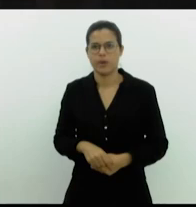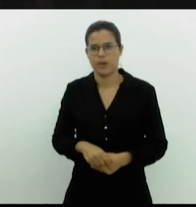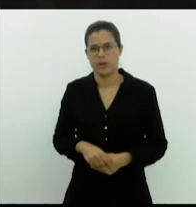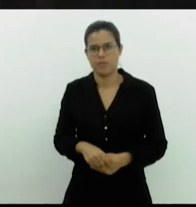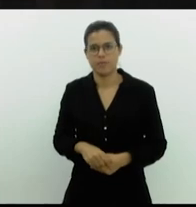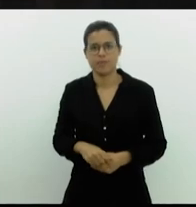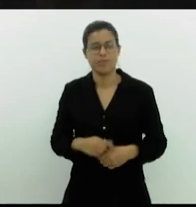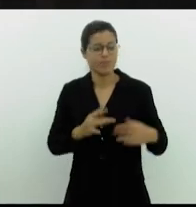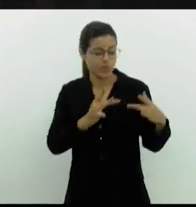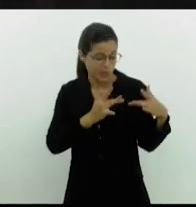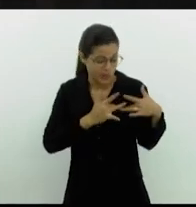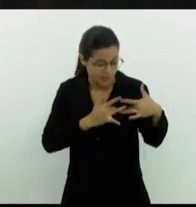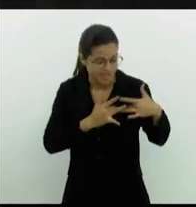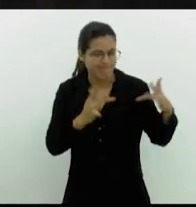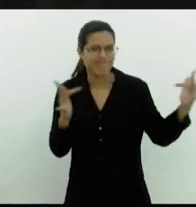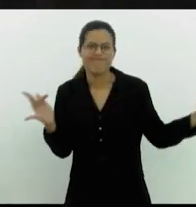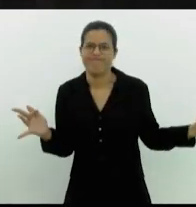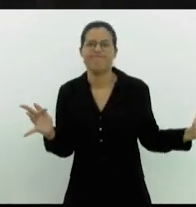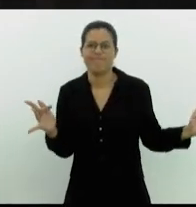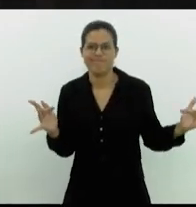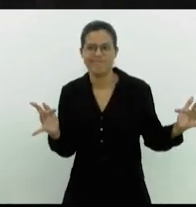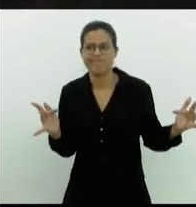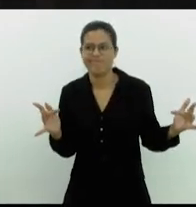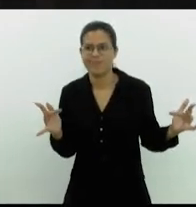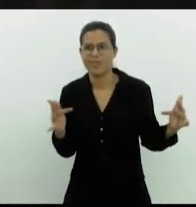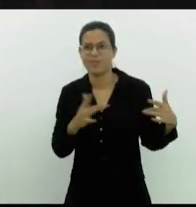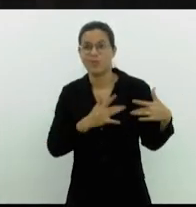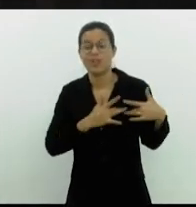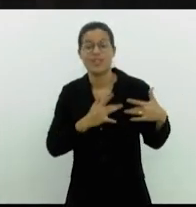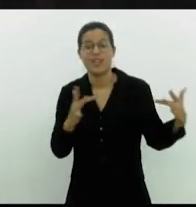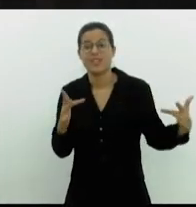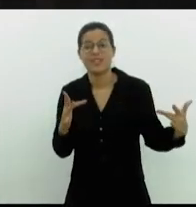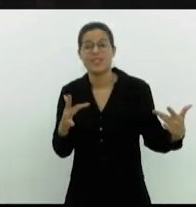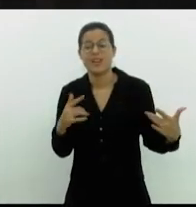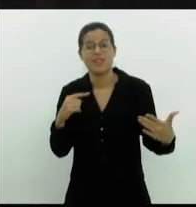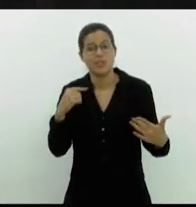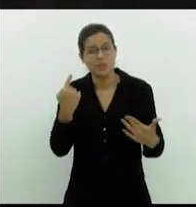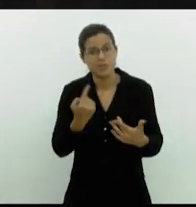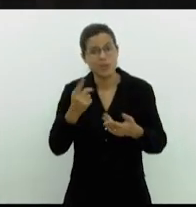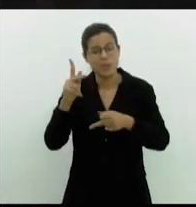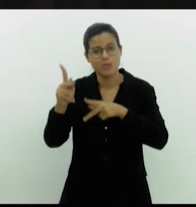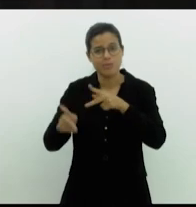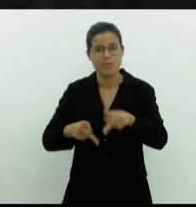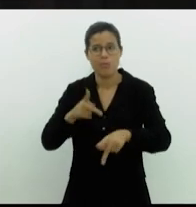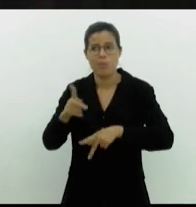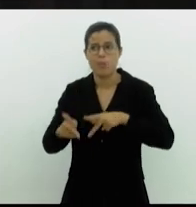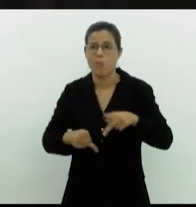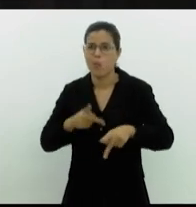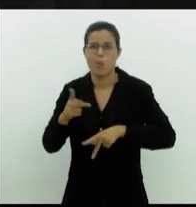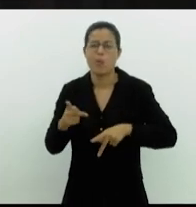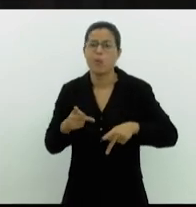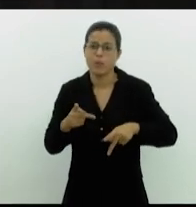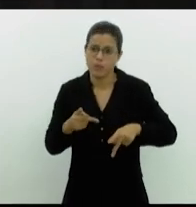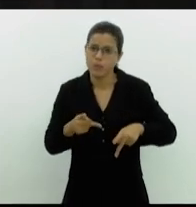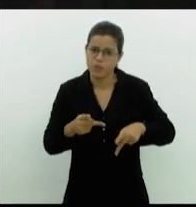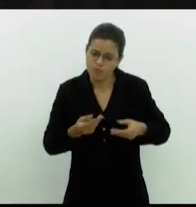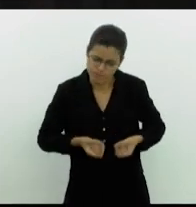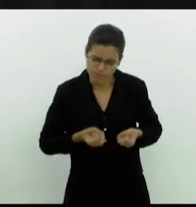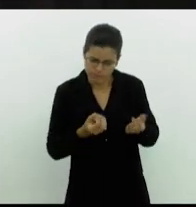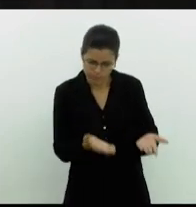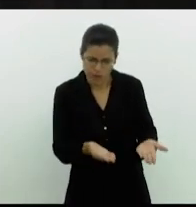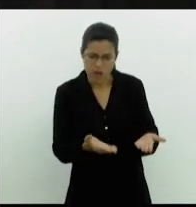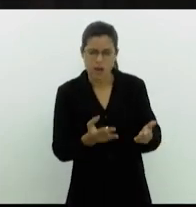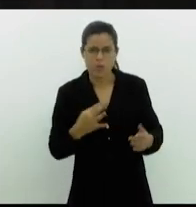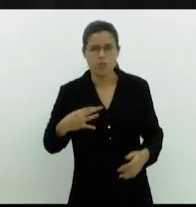muita solidariedade. Solidariedade que o nosso povo jamais nega. O